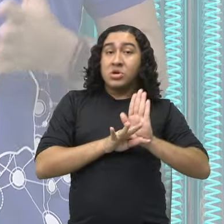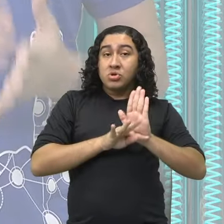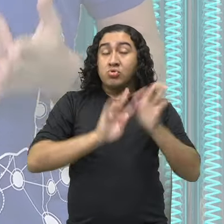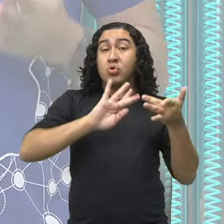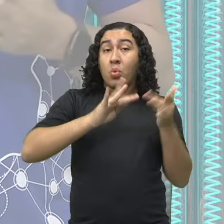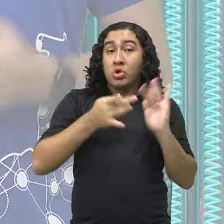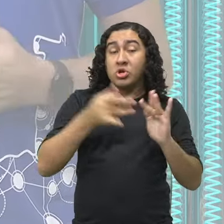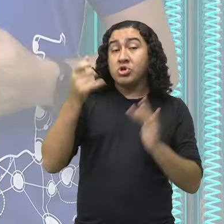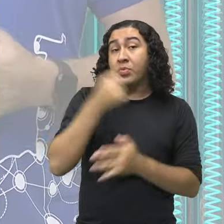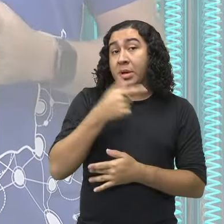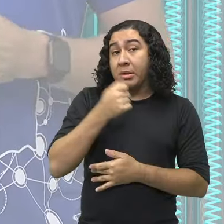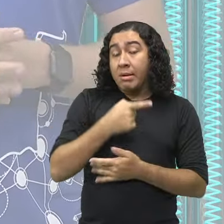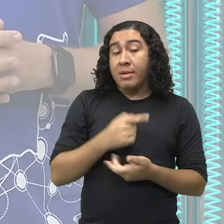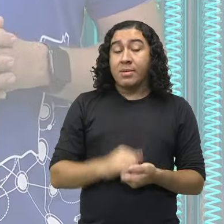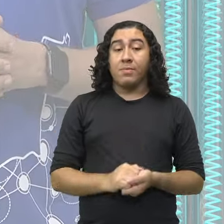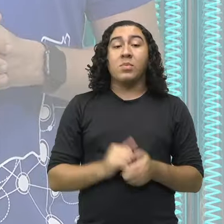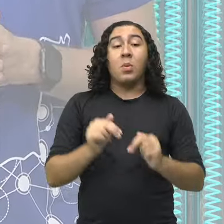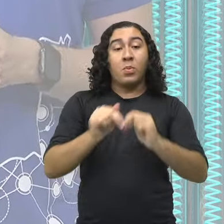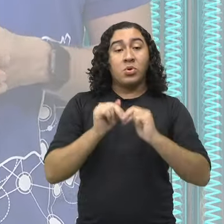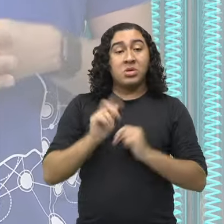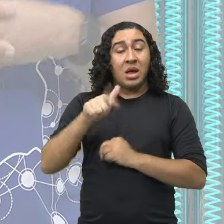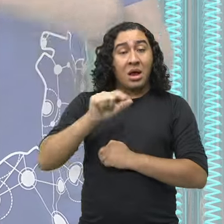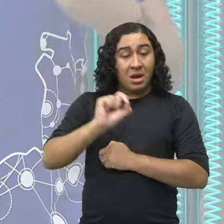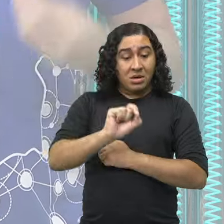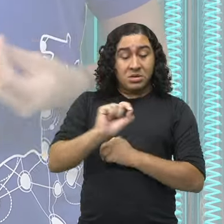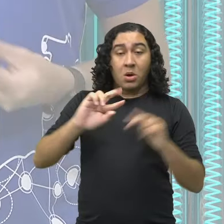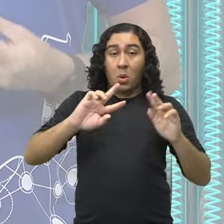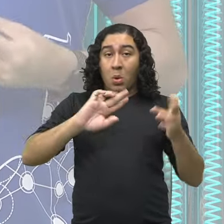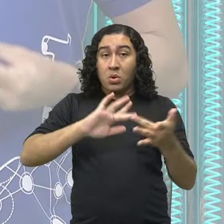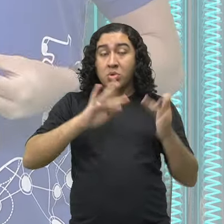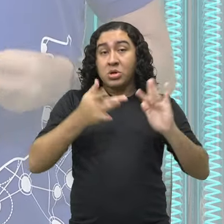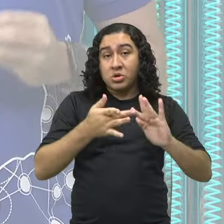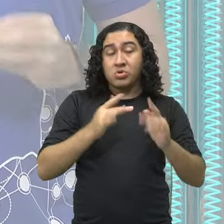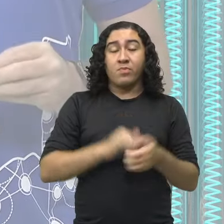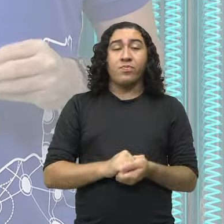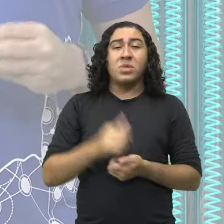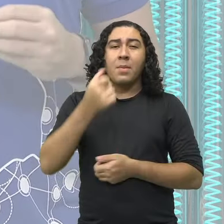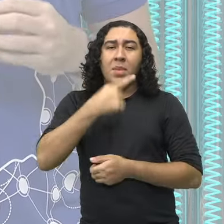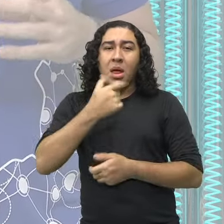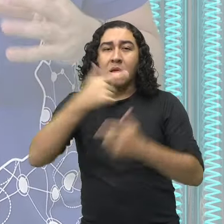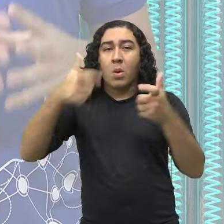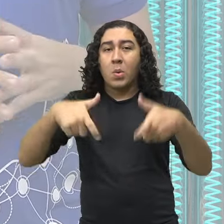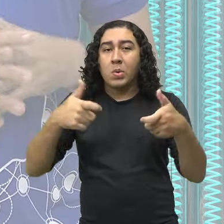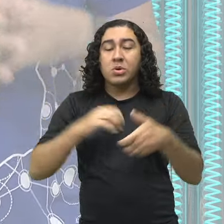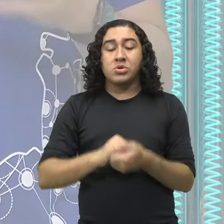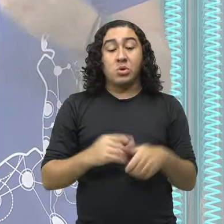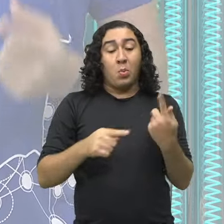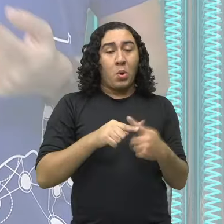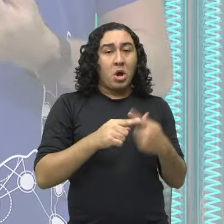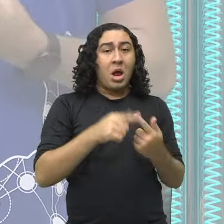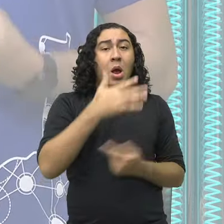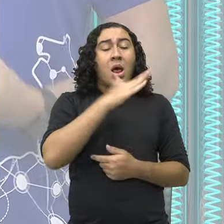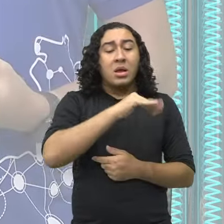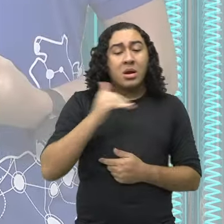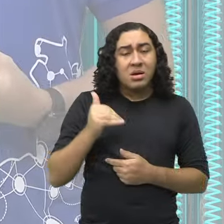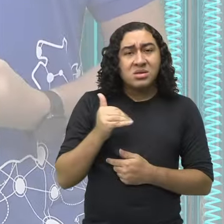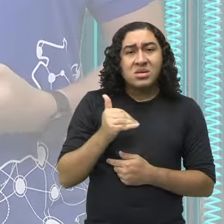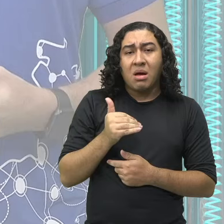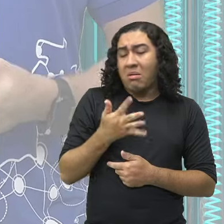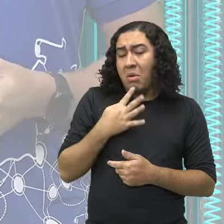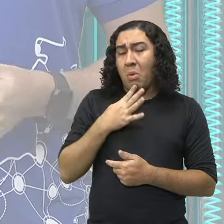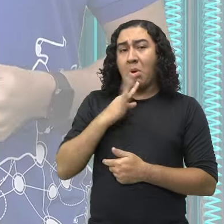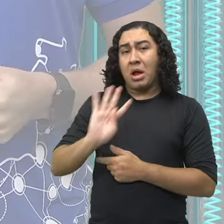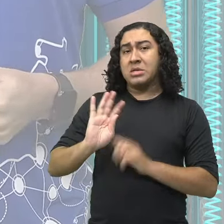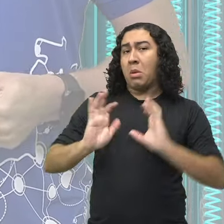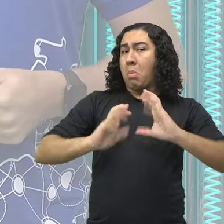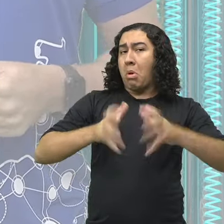humorísticos. E essa crônica, ela é uma crônica humorística. O humor do texto ocorre porque o menino sequer